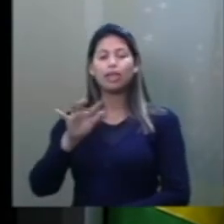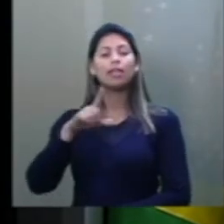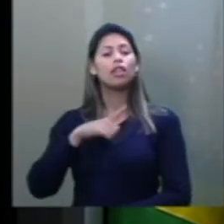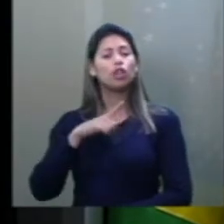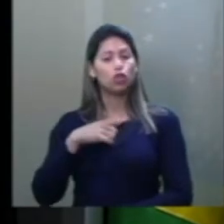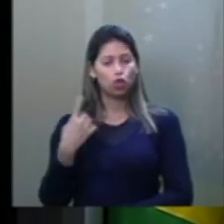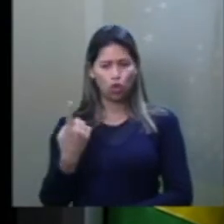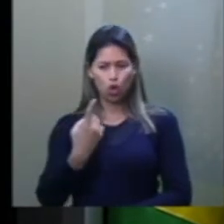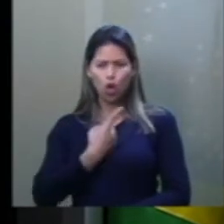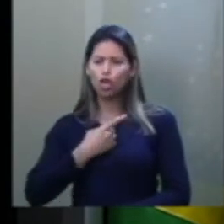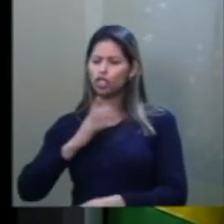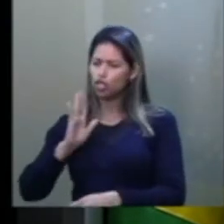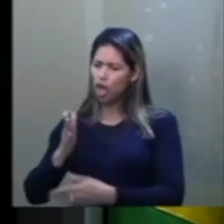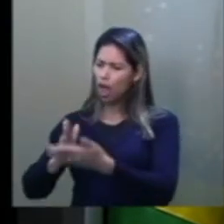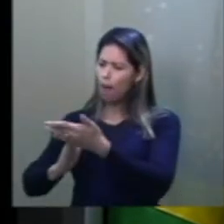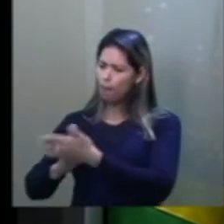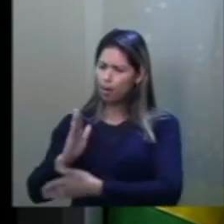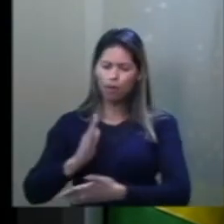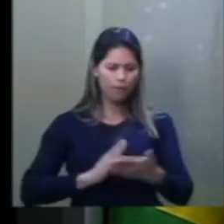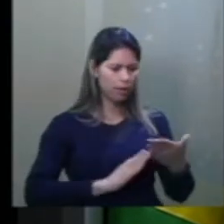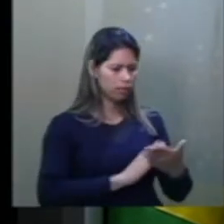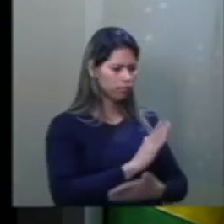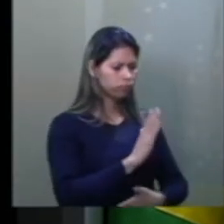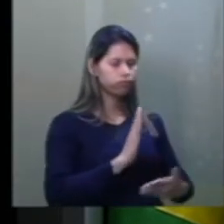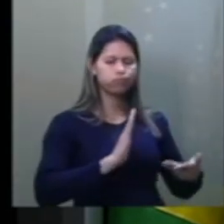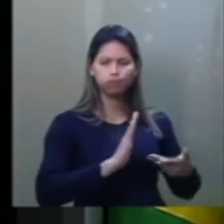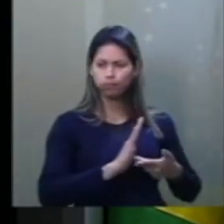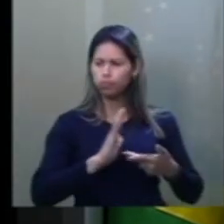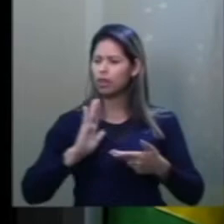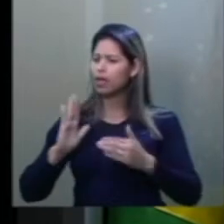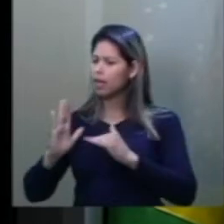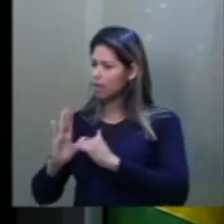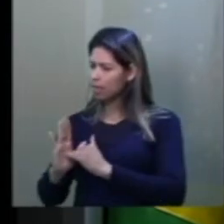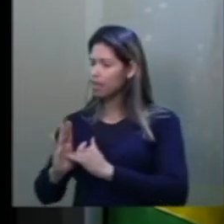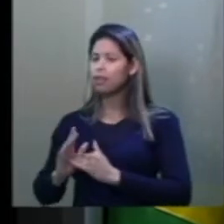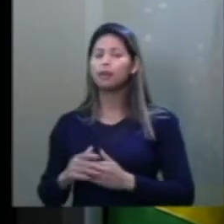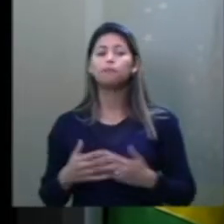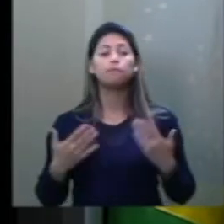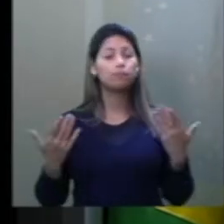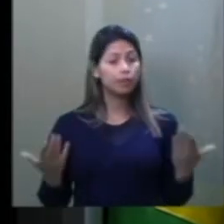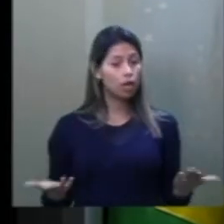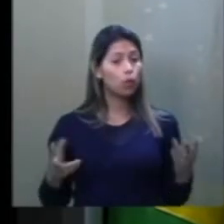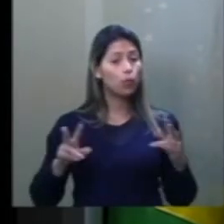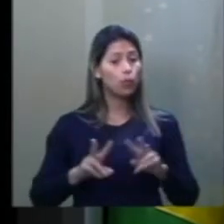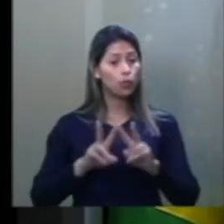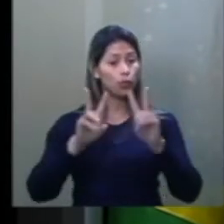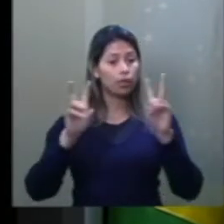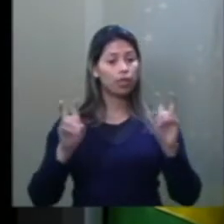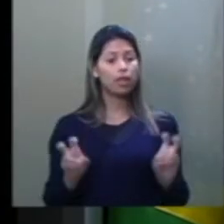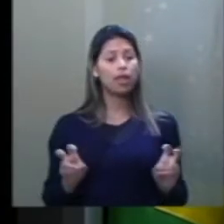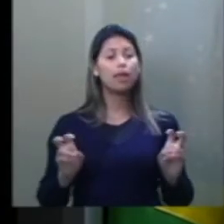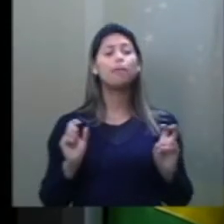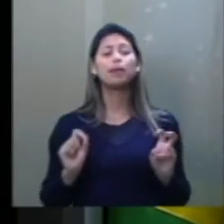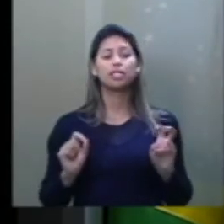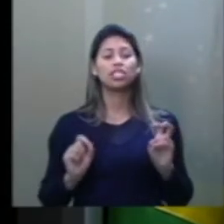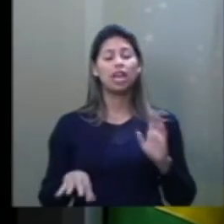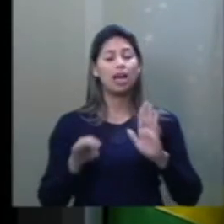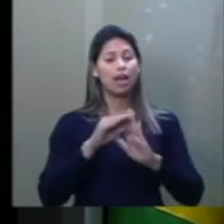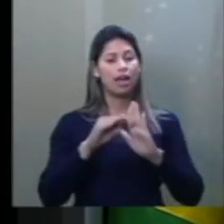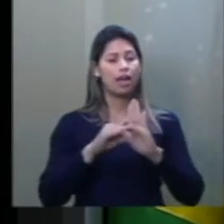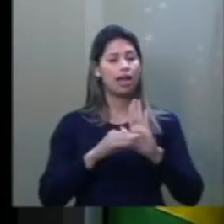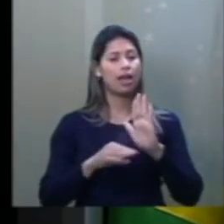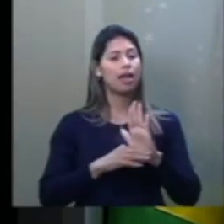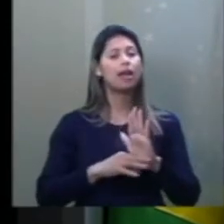nas duas casas do Congresso Nacional. Mais do que isso, o tema está inserido no